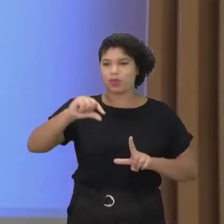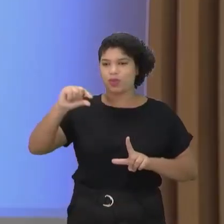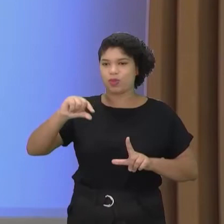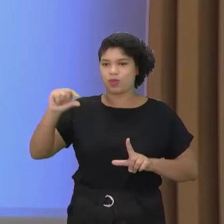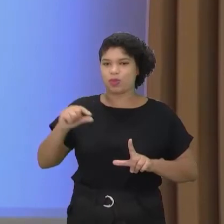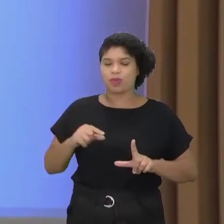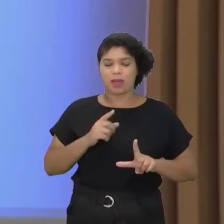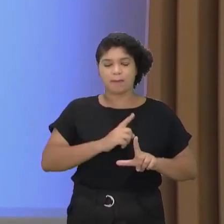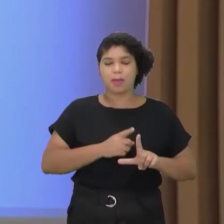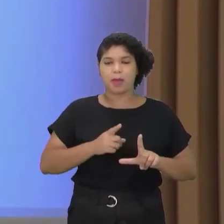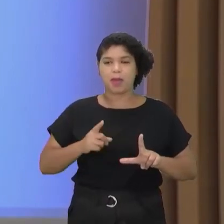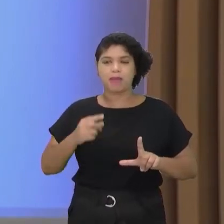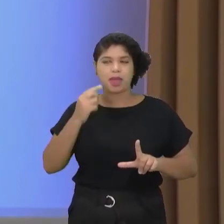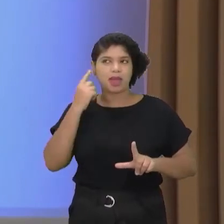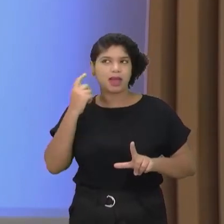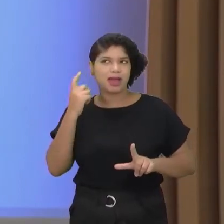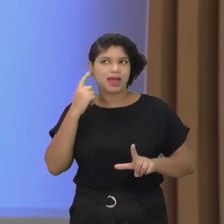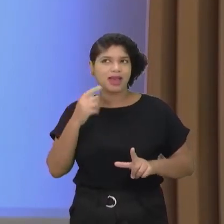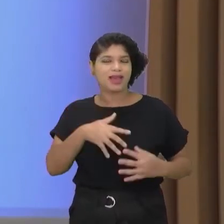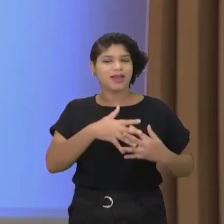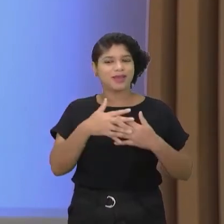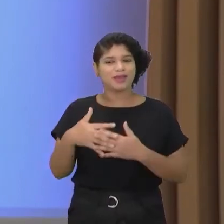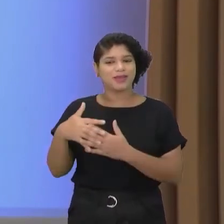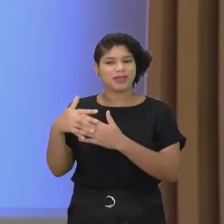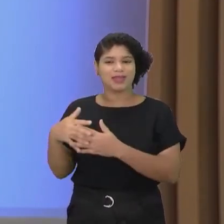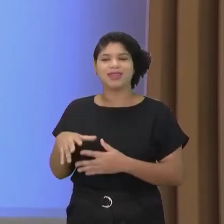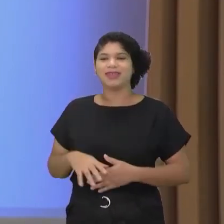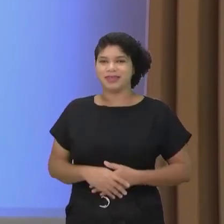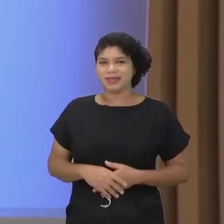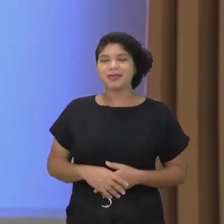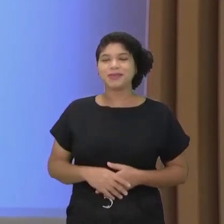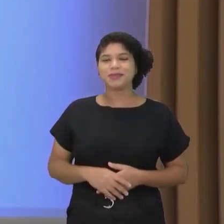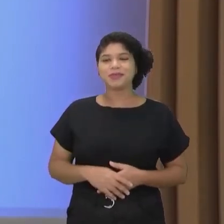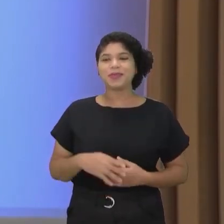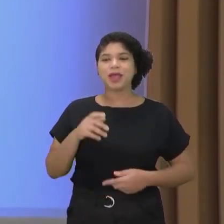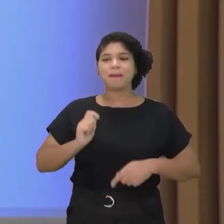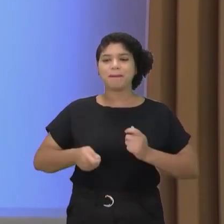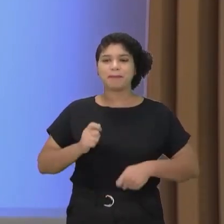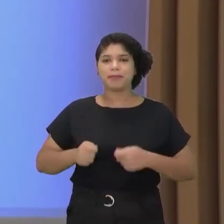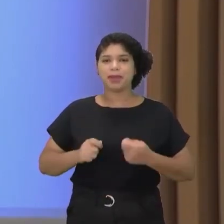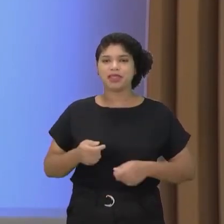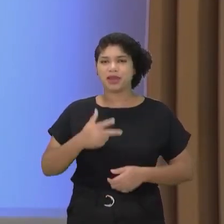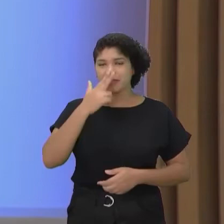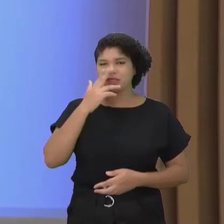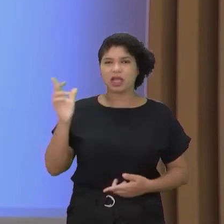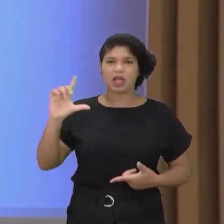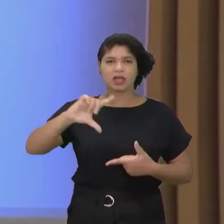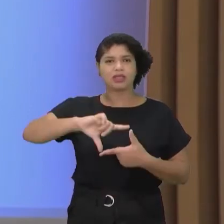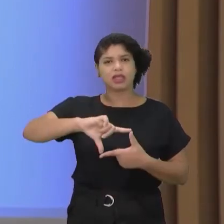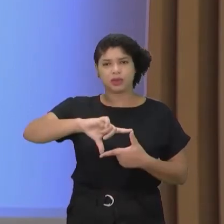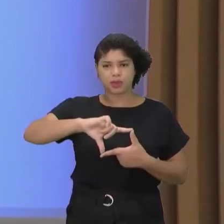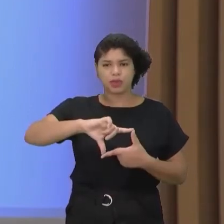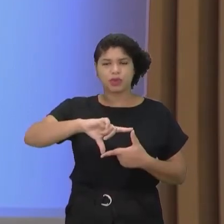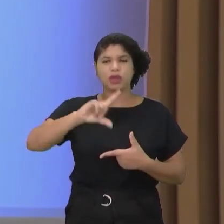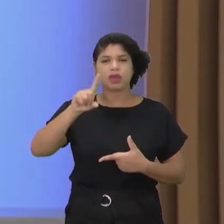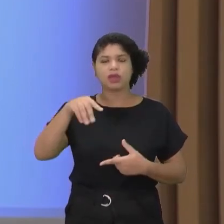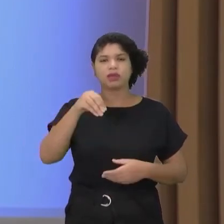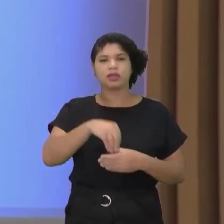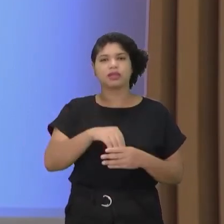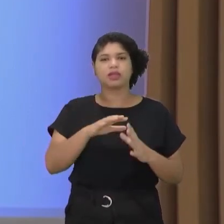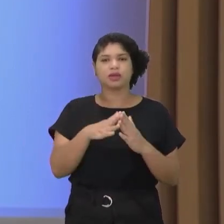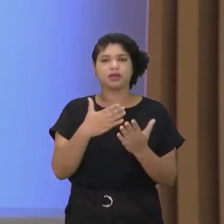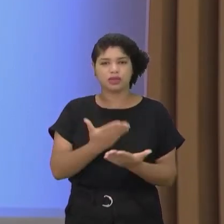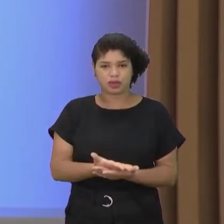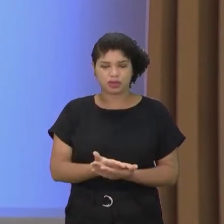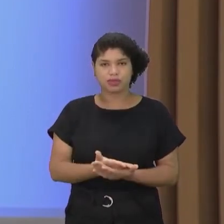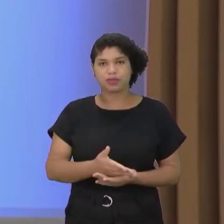que é interessante, né? Porque a bateria, ela é um tabu, né? A gente estava falando do tabu na escola.